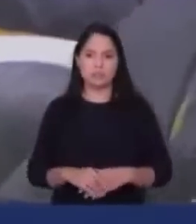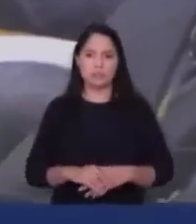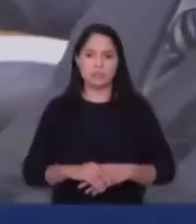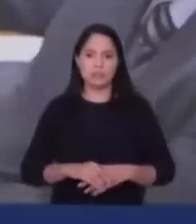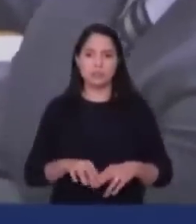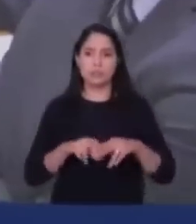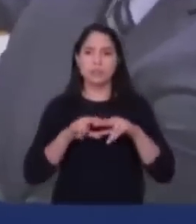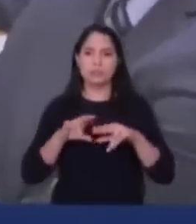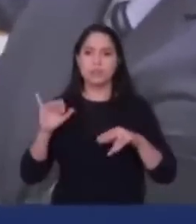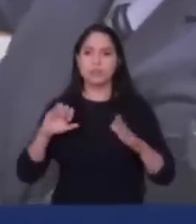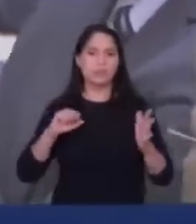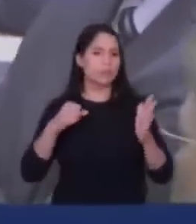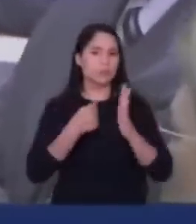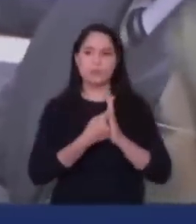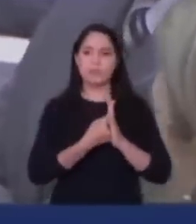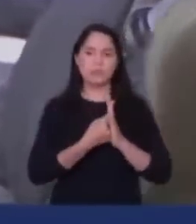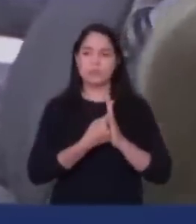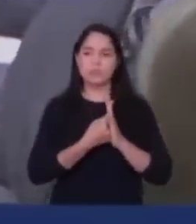mas se